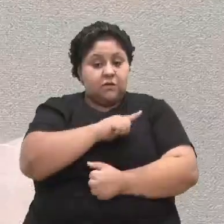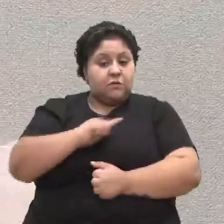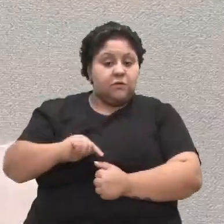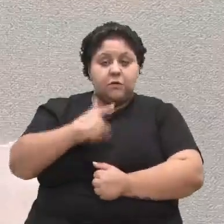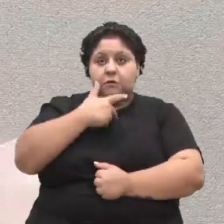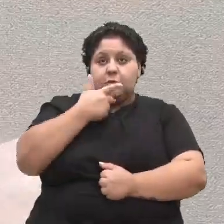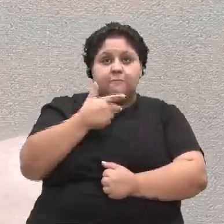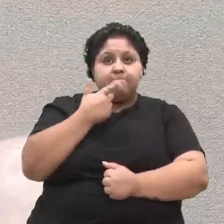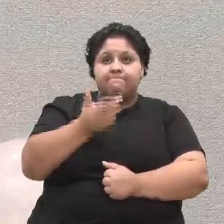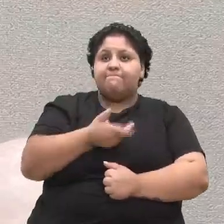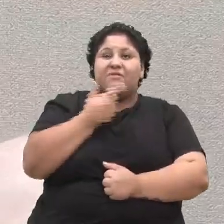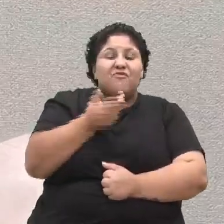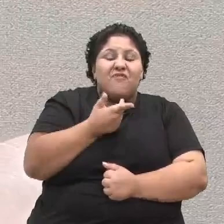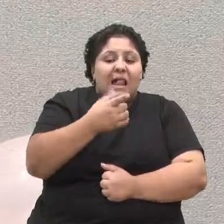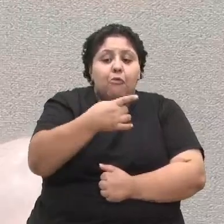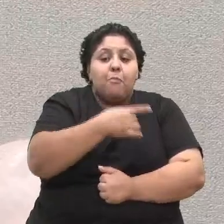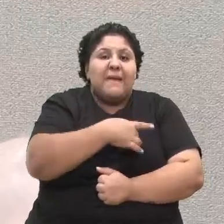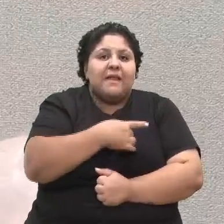acabam não falando de medo